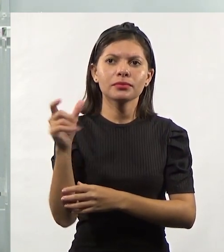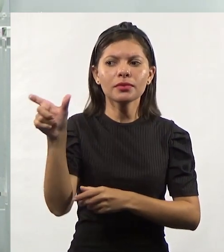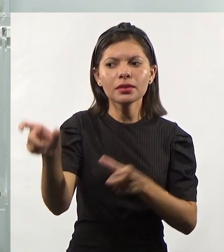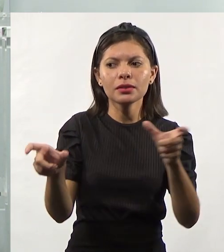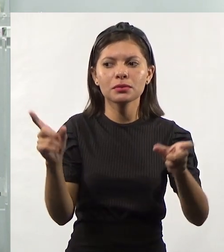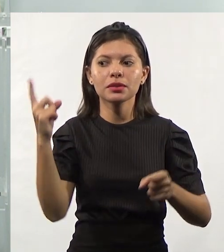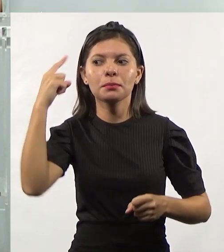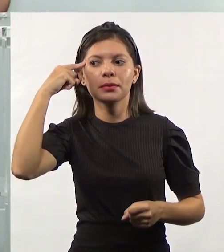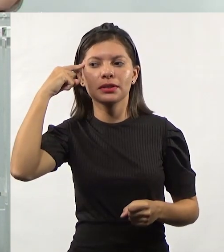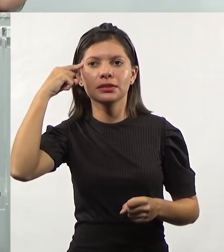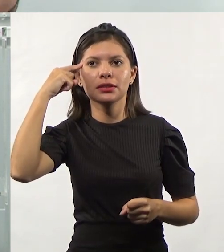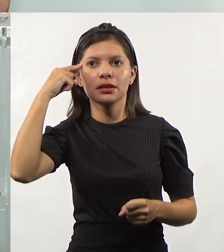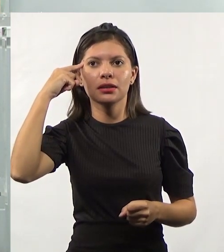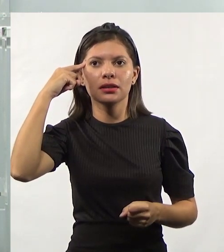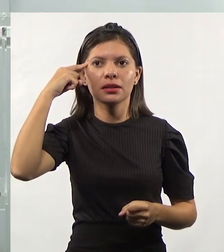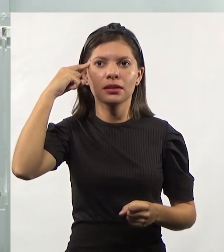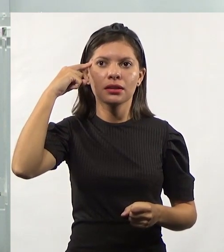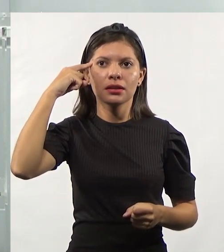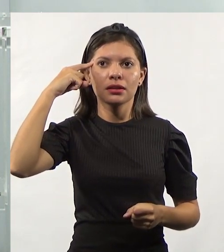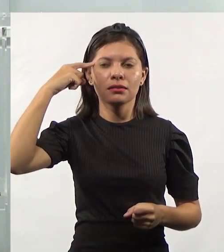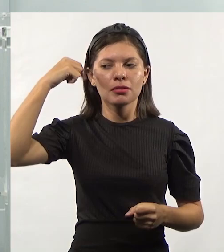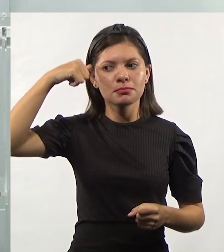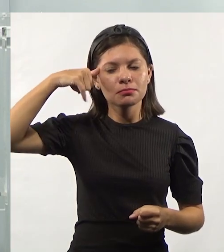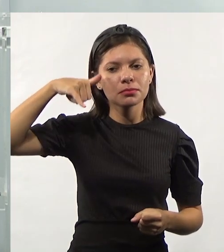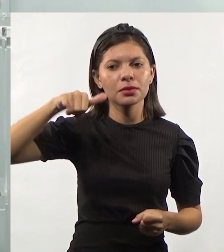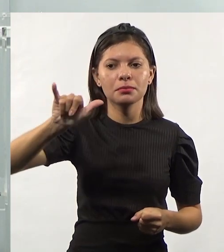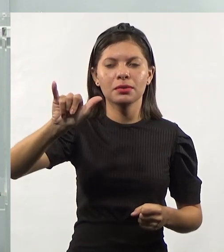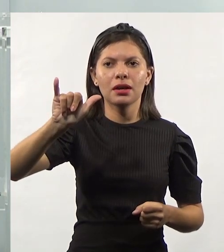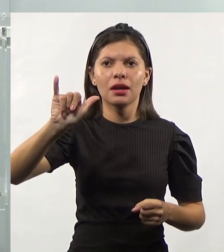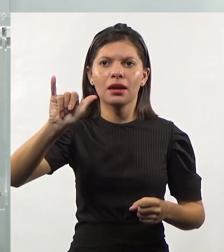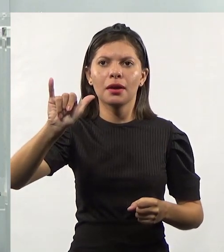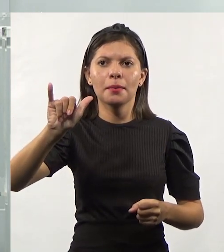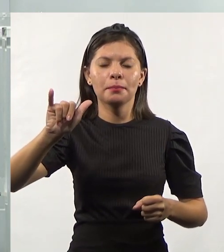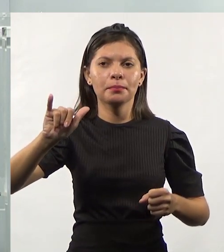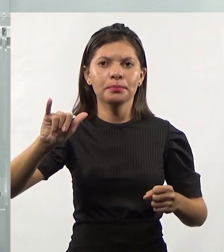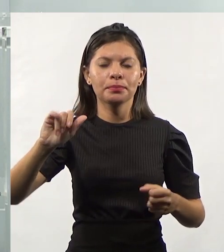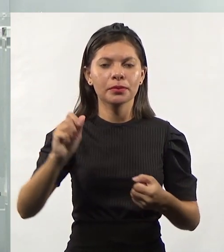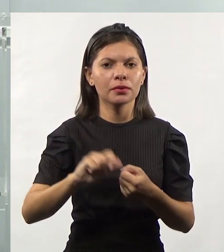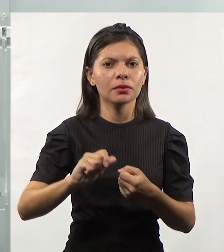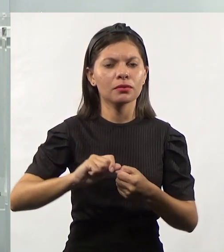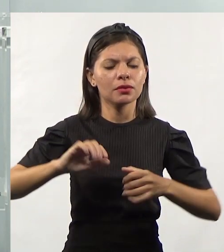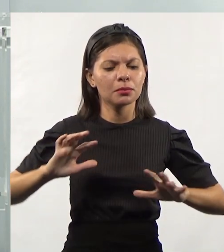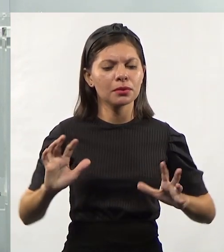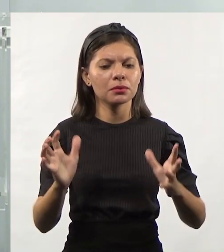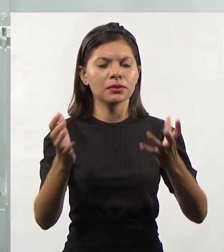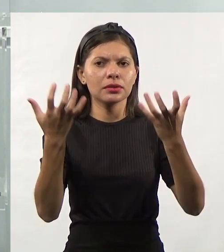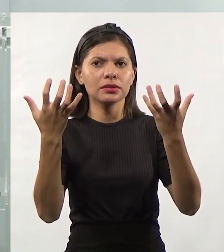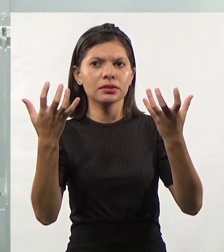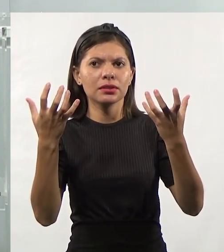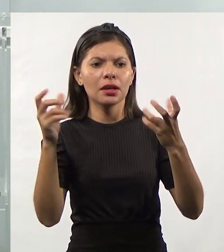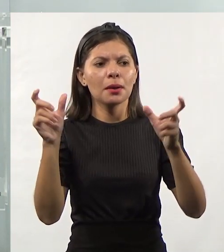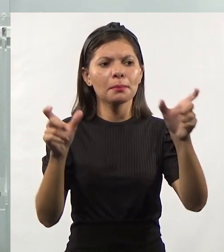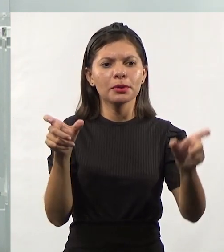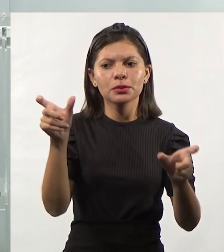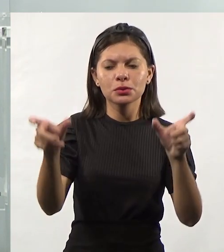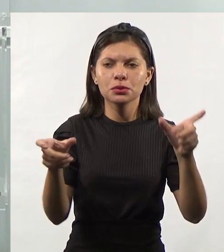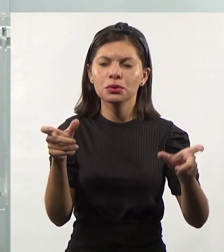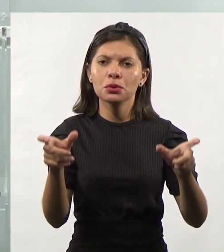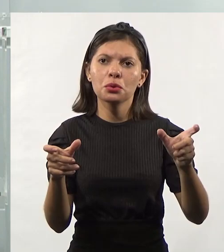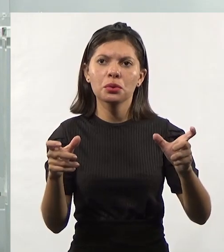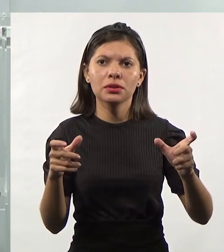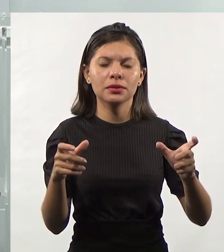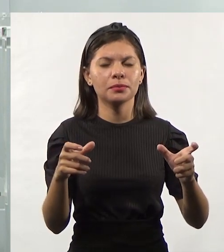olho naquilo já pensa, olha, vamos preparar o pessoal aqui, que é para quando isso acontecer, a gente já está com o pessoal